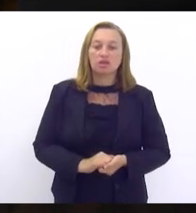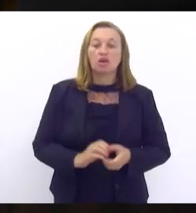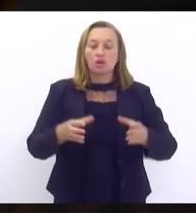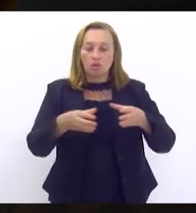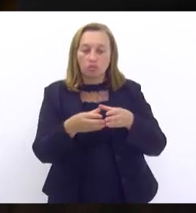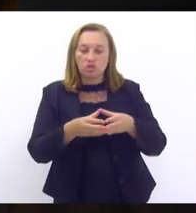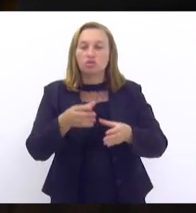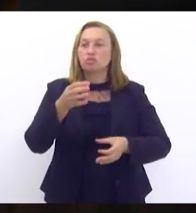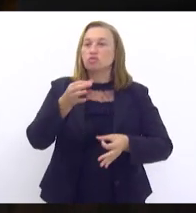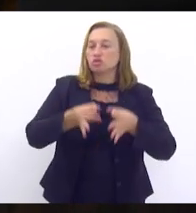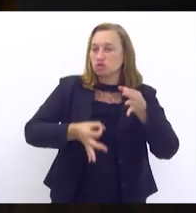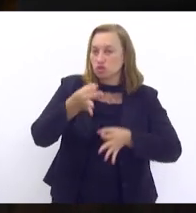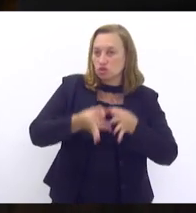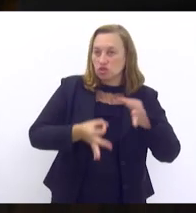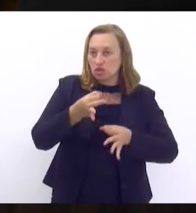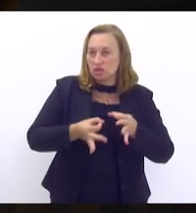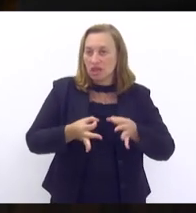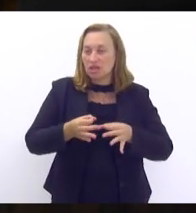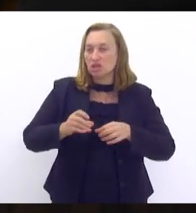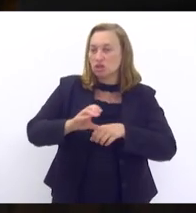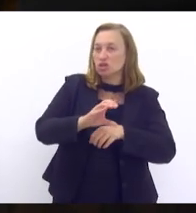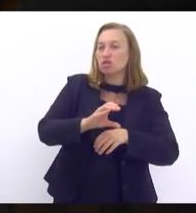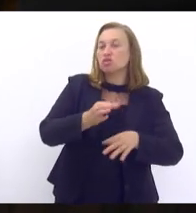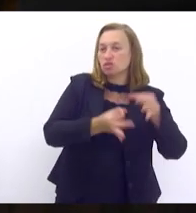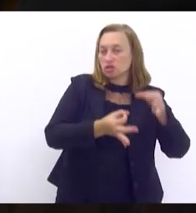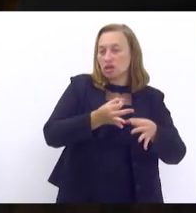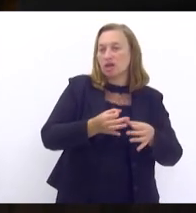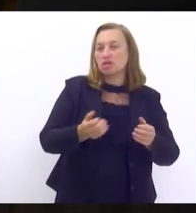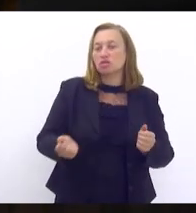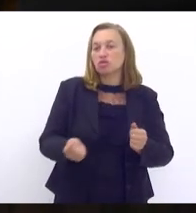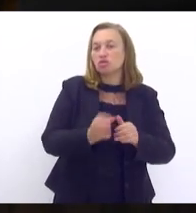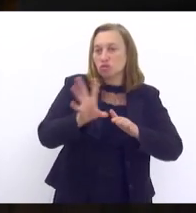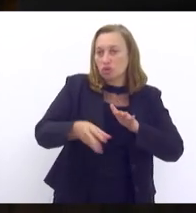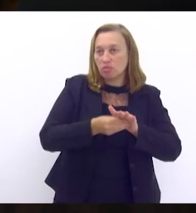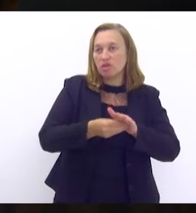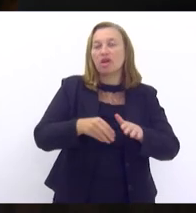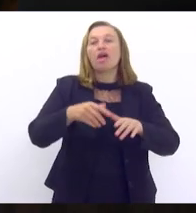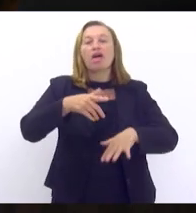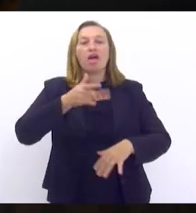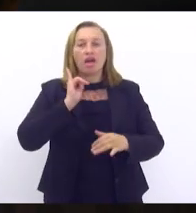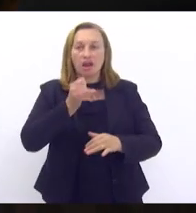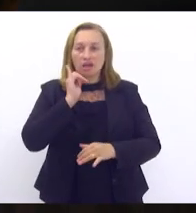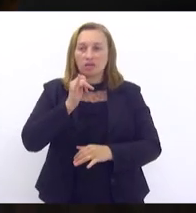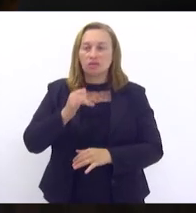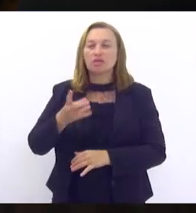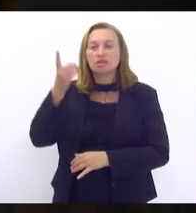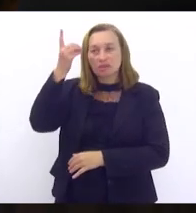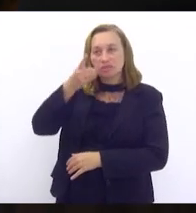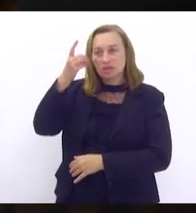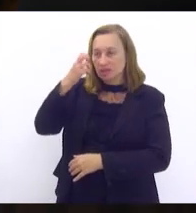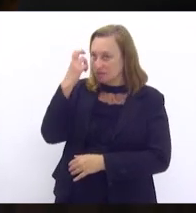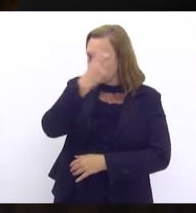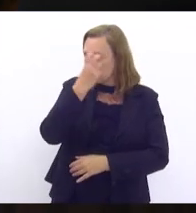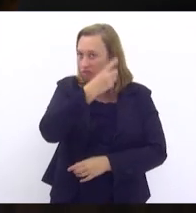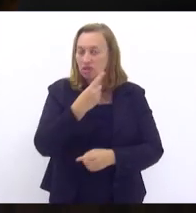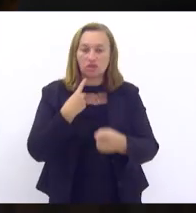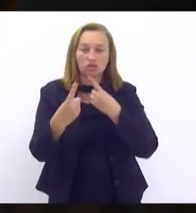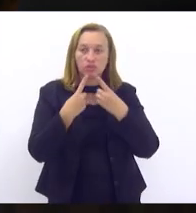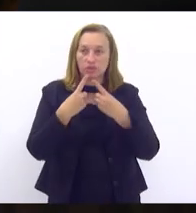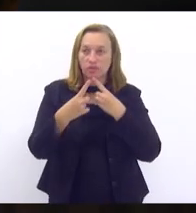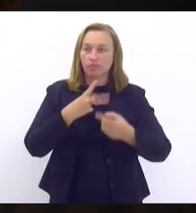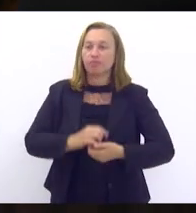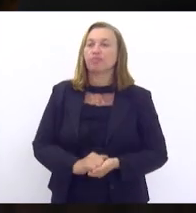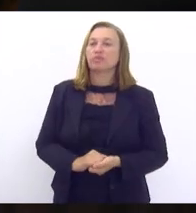Comissão de Constituição e Justiça pela juridicidade com emendas. Relatora, deputada Verônica Lima. Em discussão.